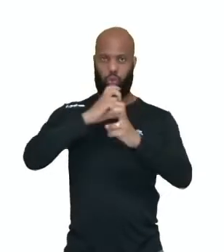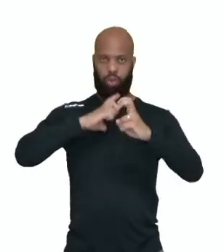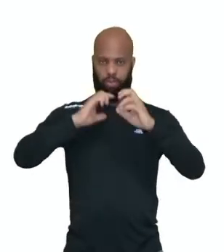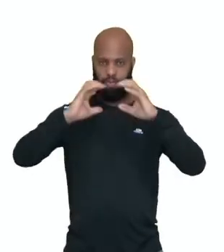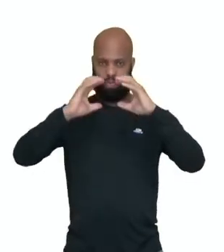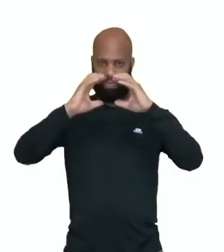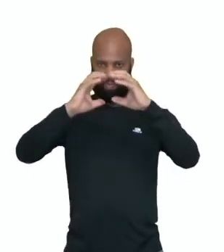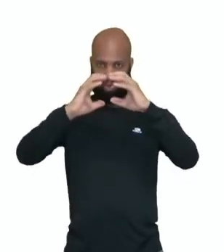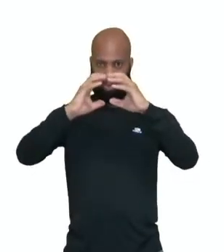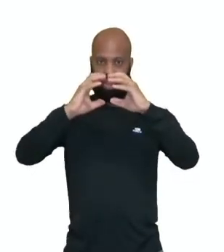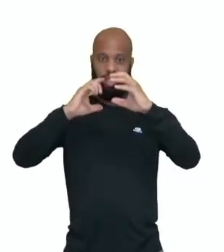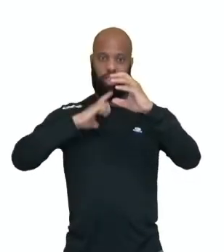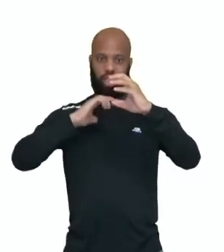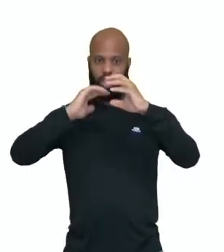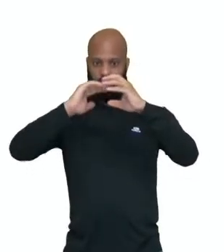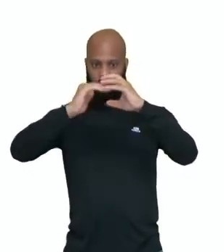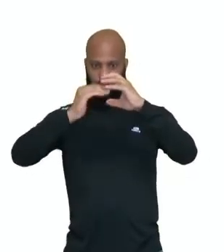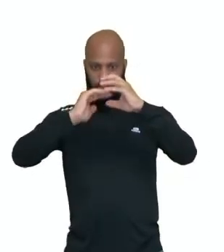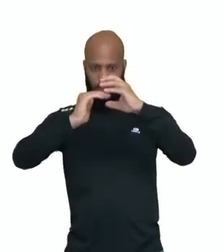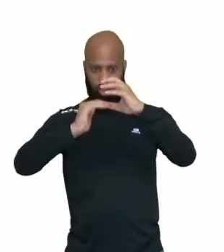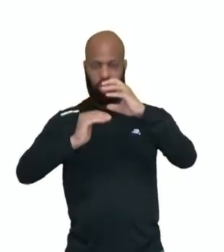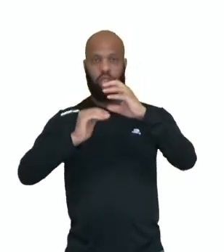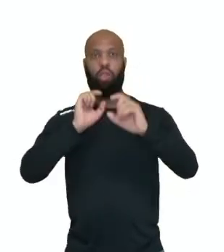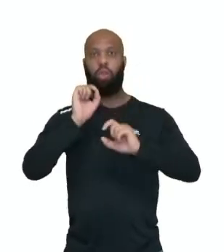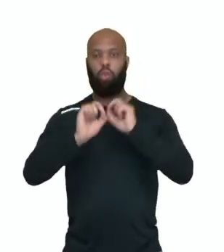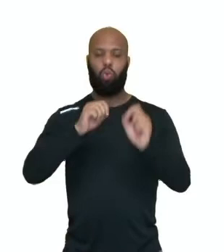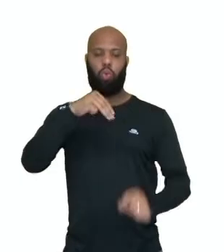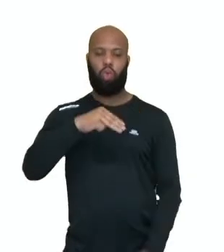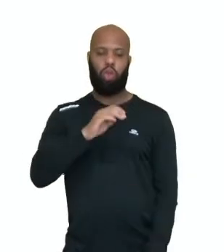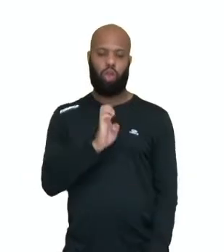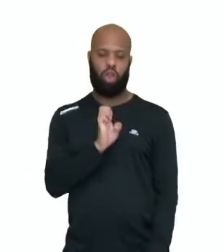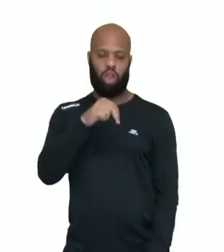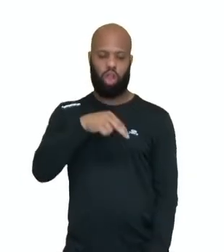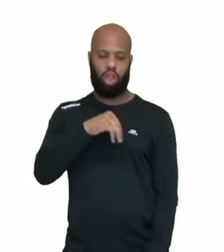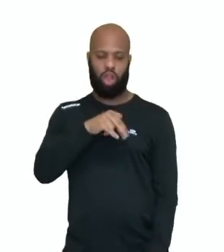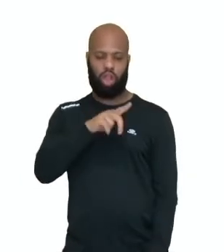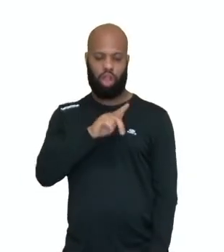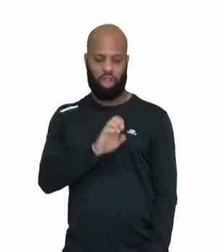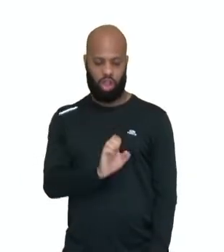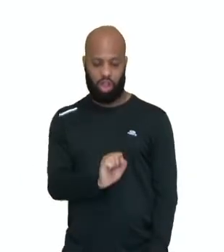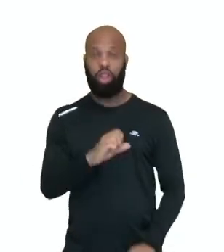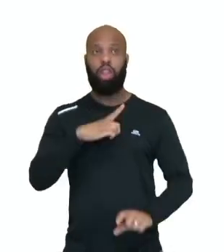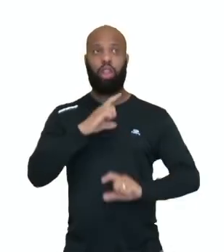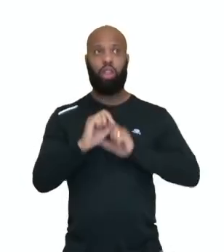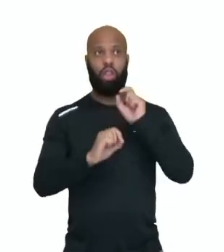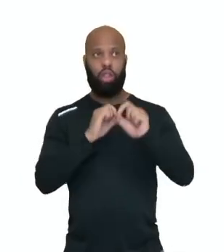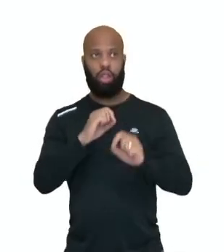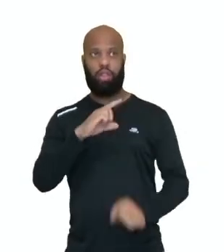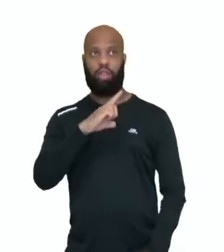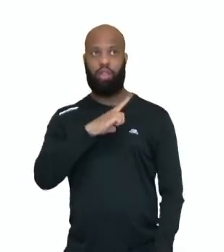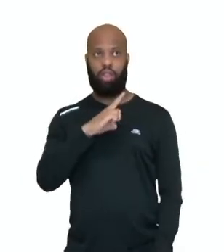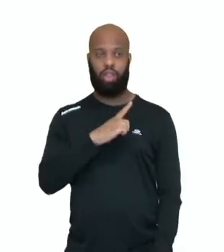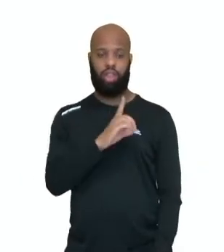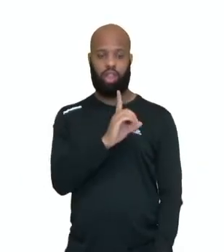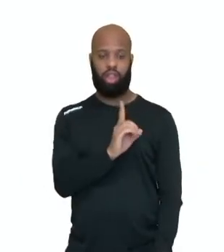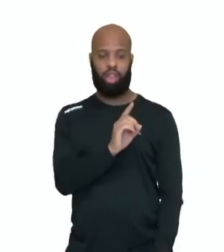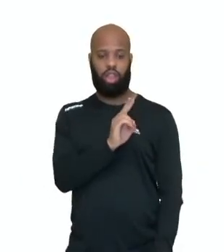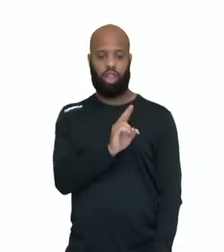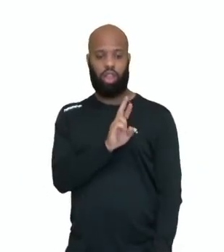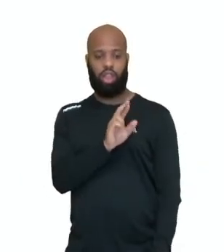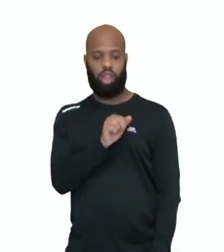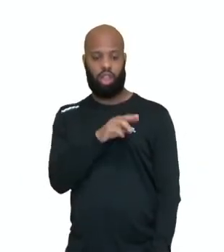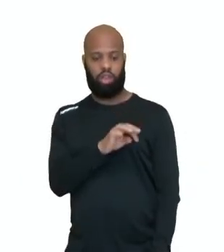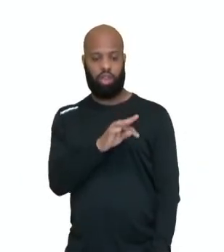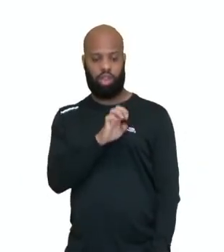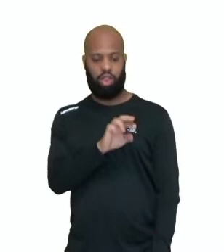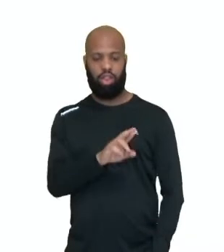gente tem três membranas, que são as meninges, tá? Nós temos ali, então, ó, a dura mater, que fica mais externa,